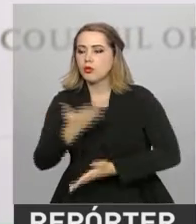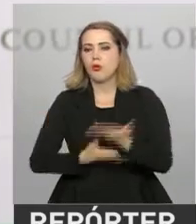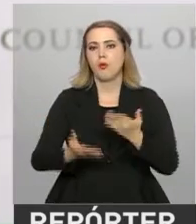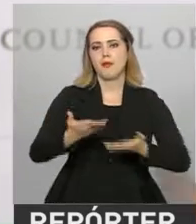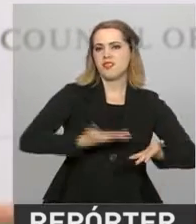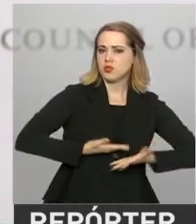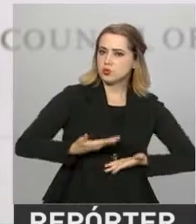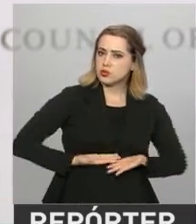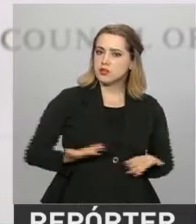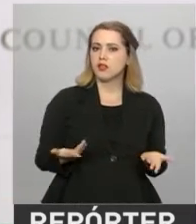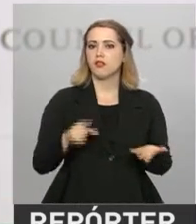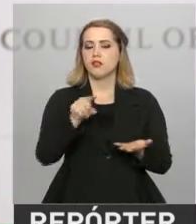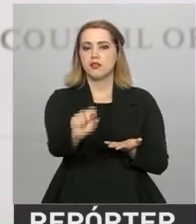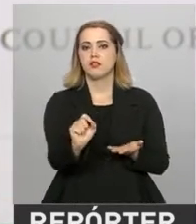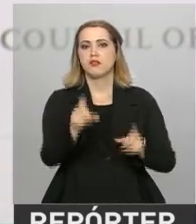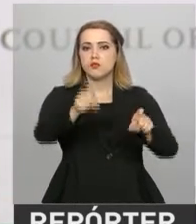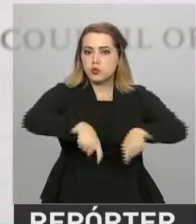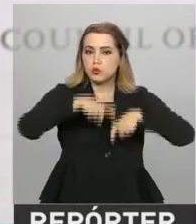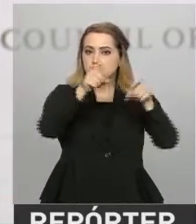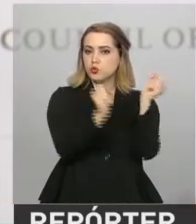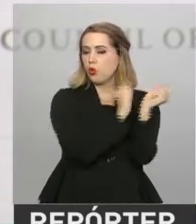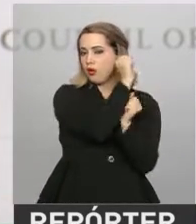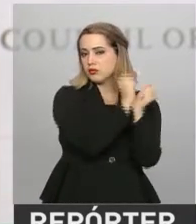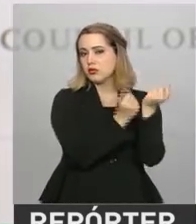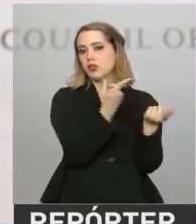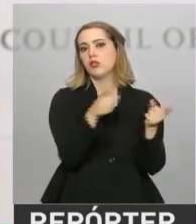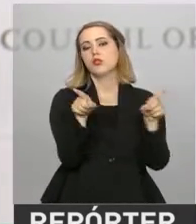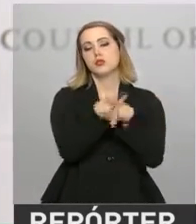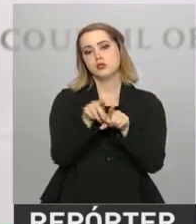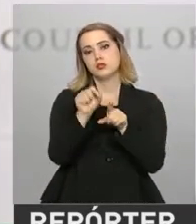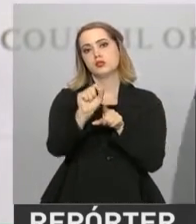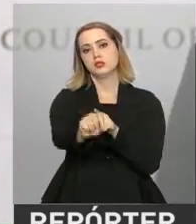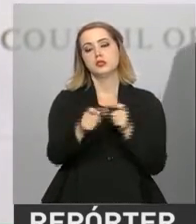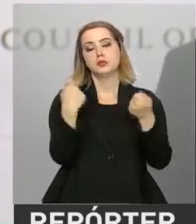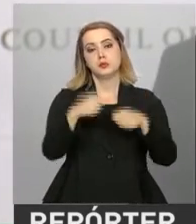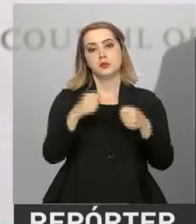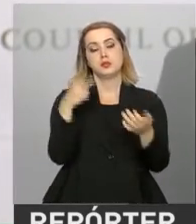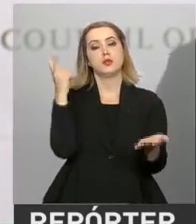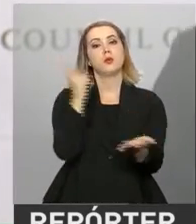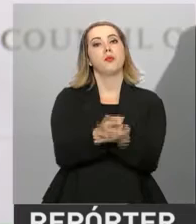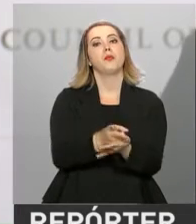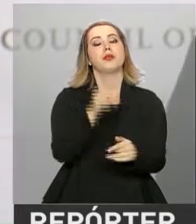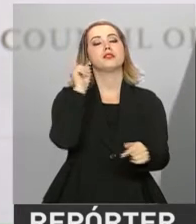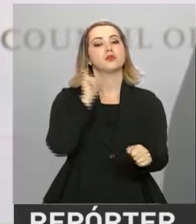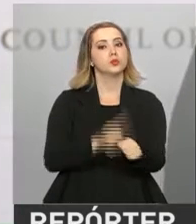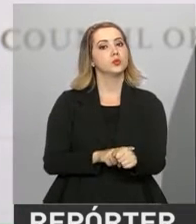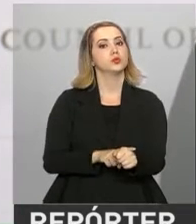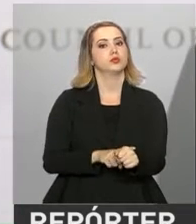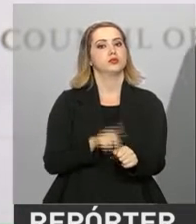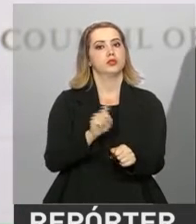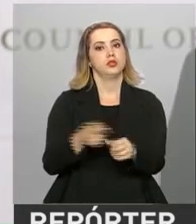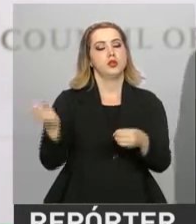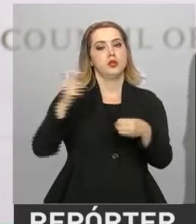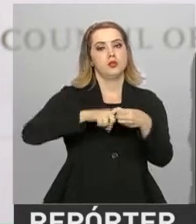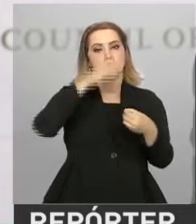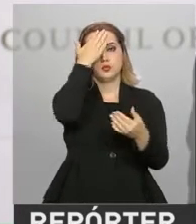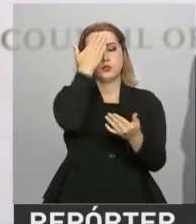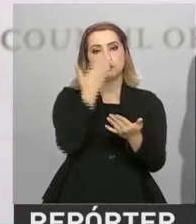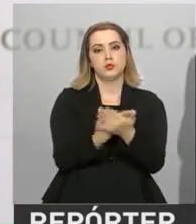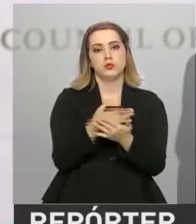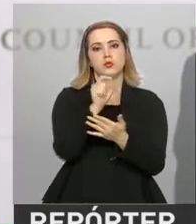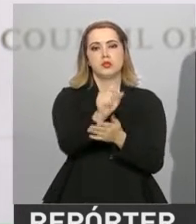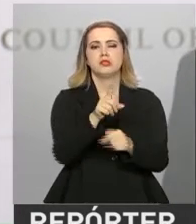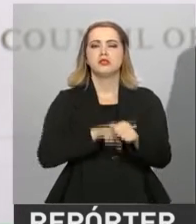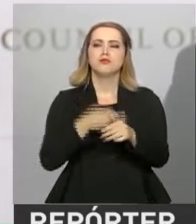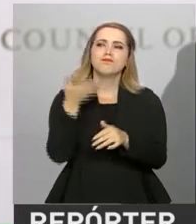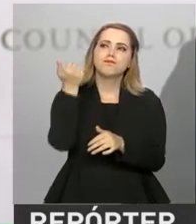serviços incentivar o agronegócio né e ao mesmo tempo é preciso também restabelecer a confiança porque houve um momento em que